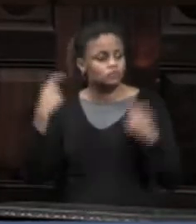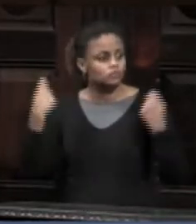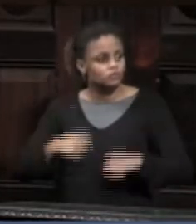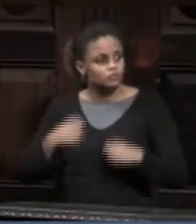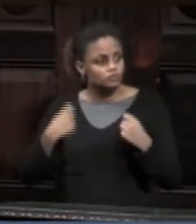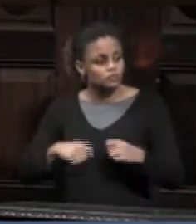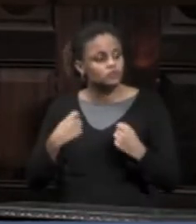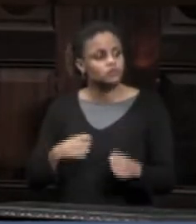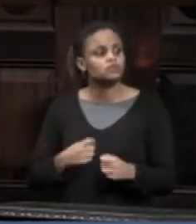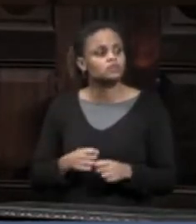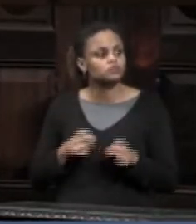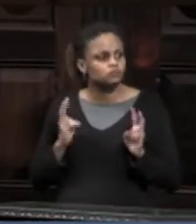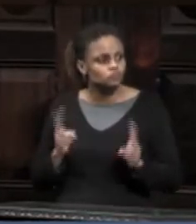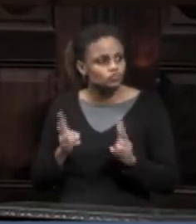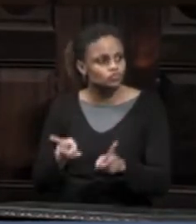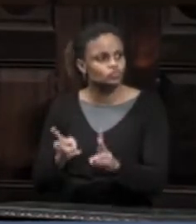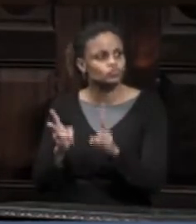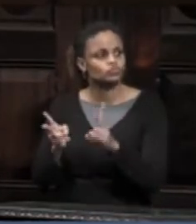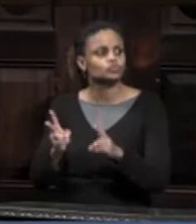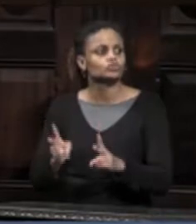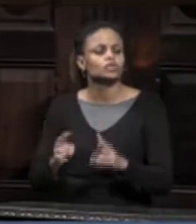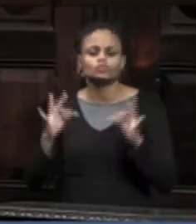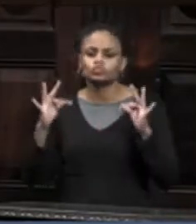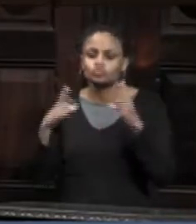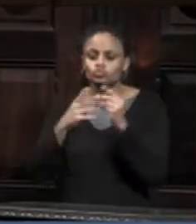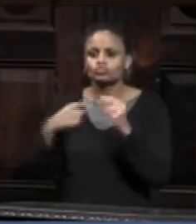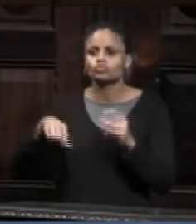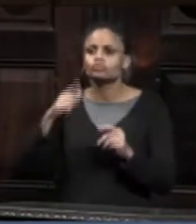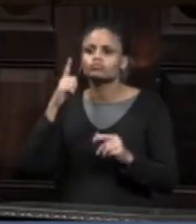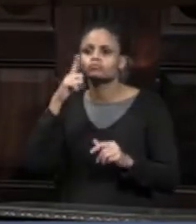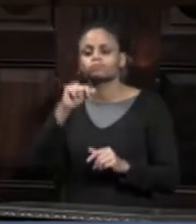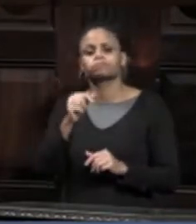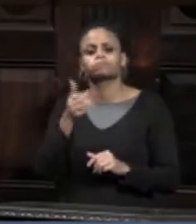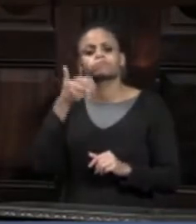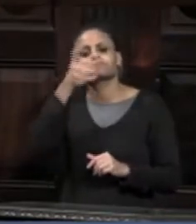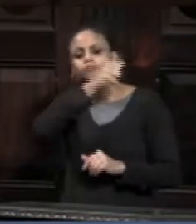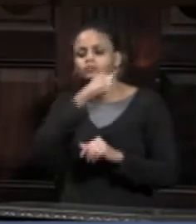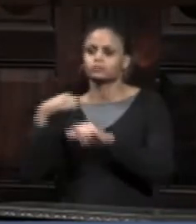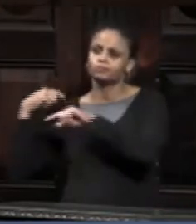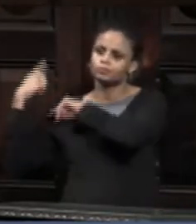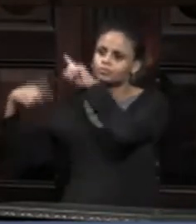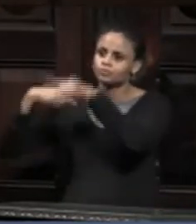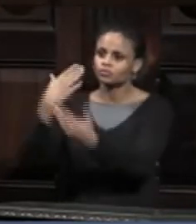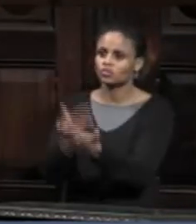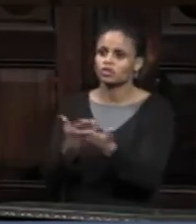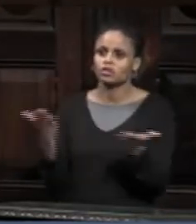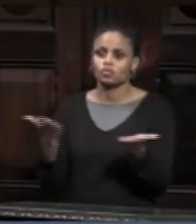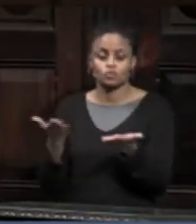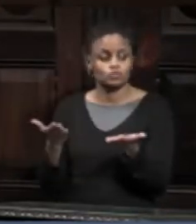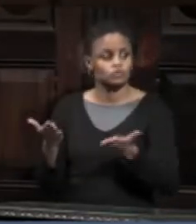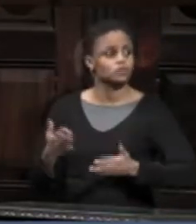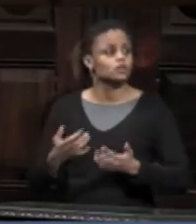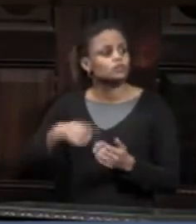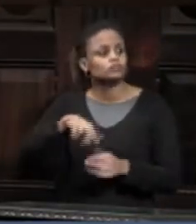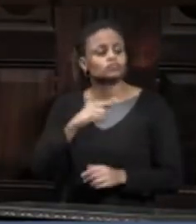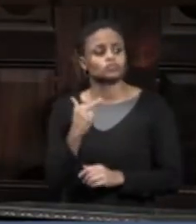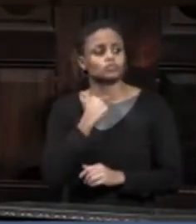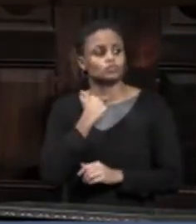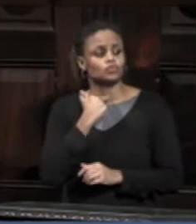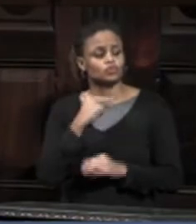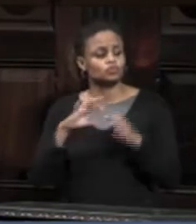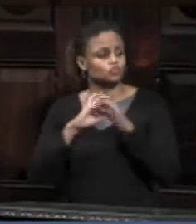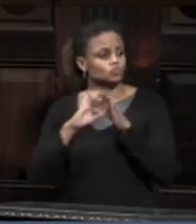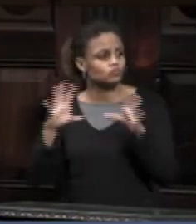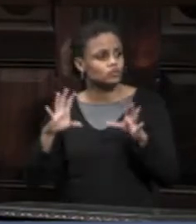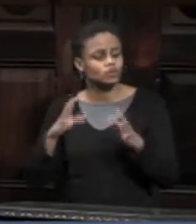precisa manter aquilo que foi conquistado por gerações que nos precederam. E nós não podemos deixar